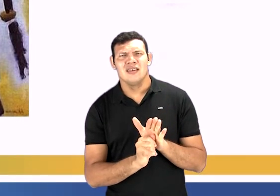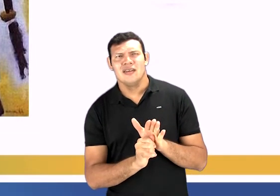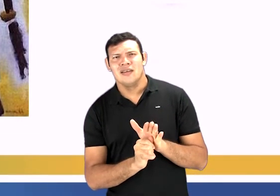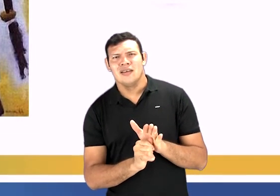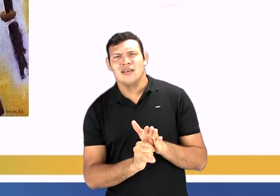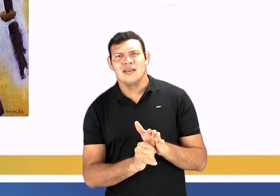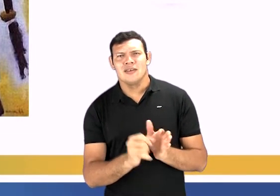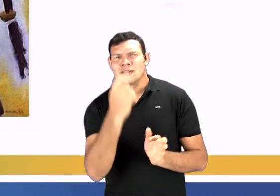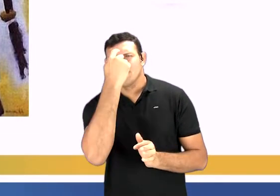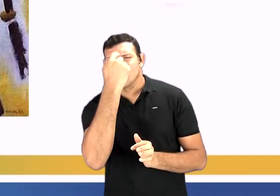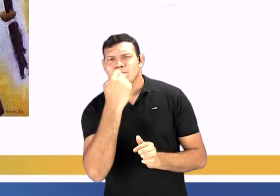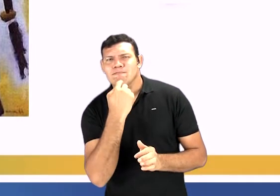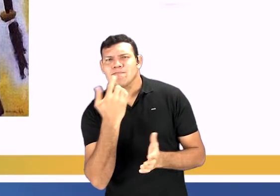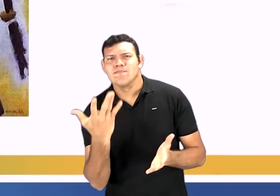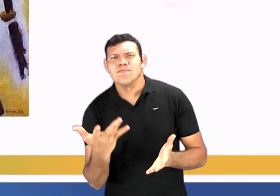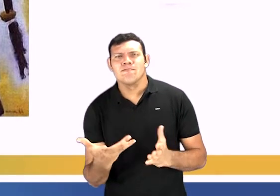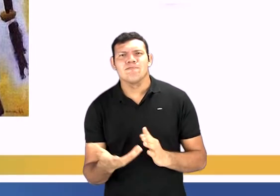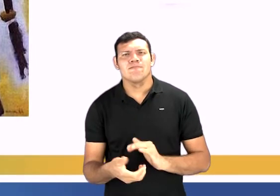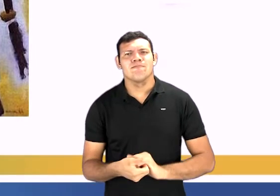nenhuma figura